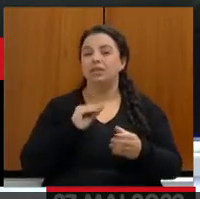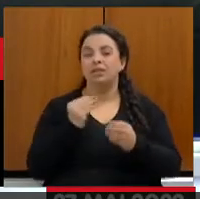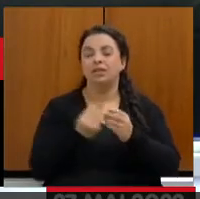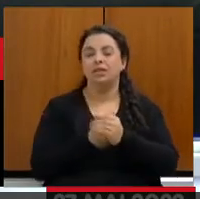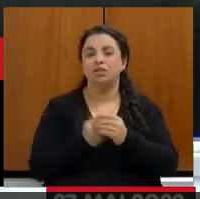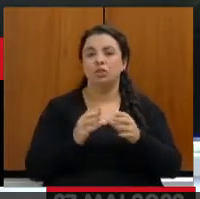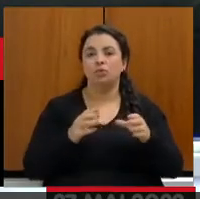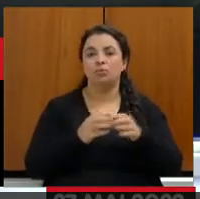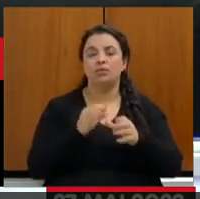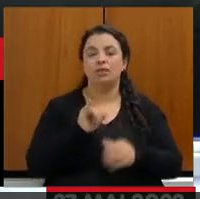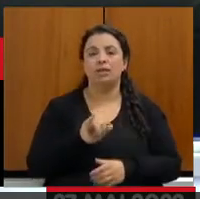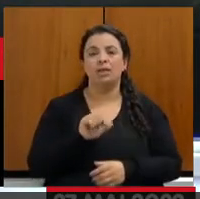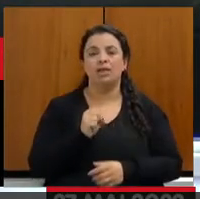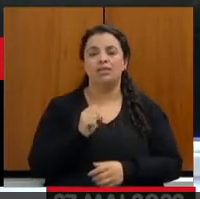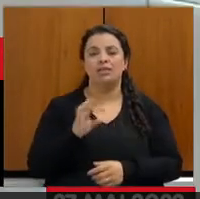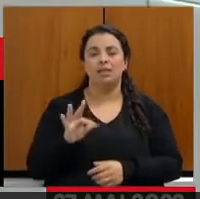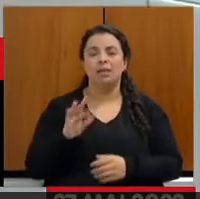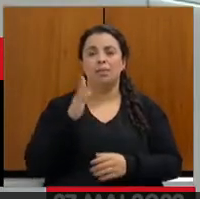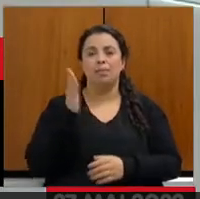ST/AIDS